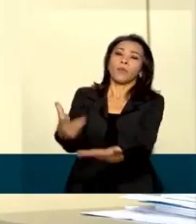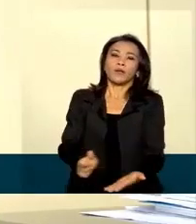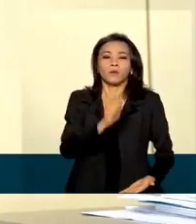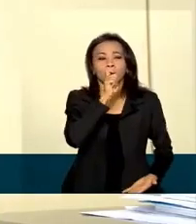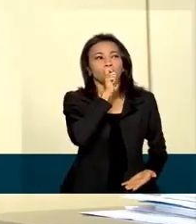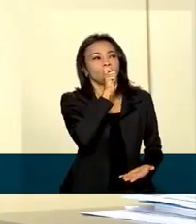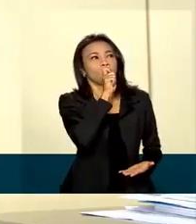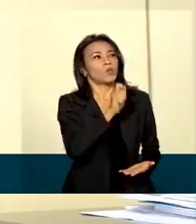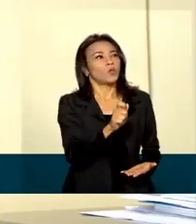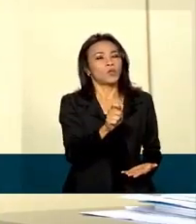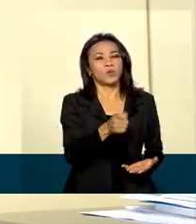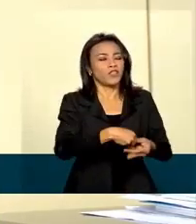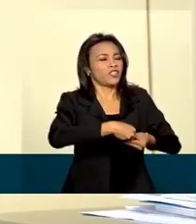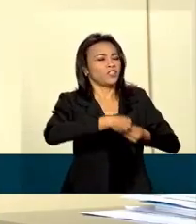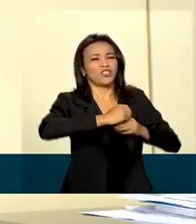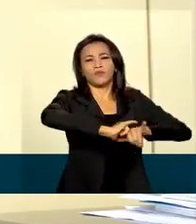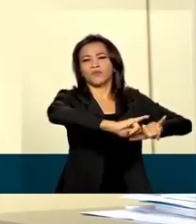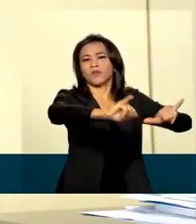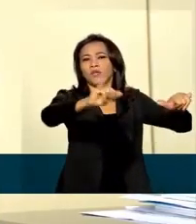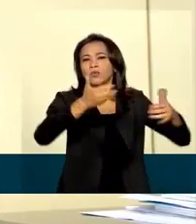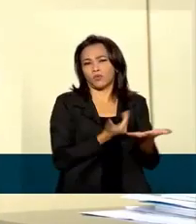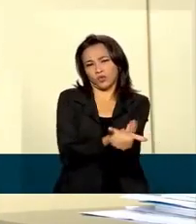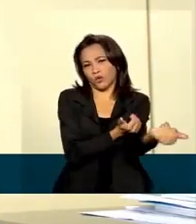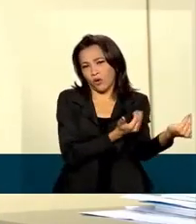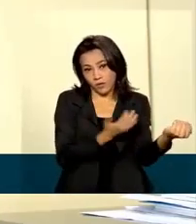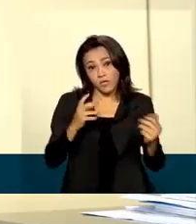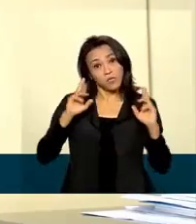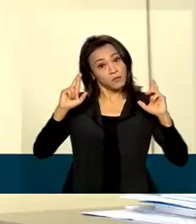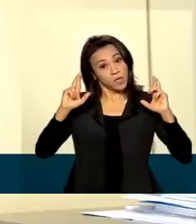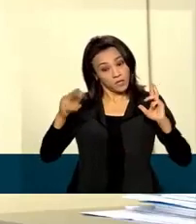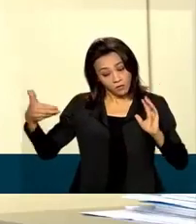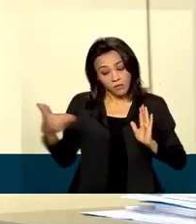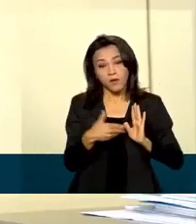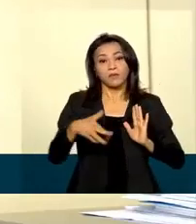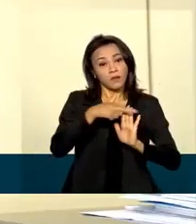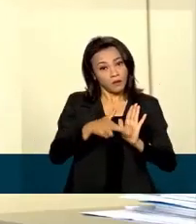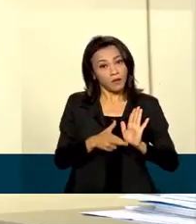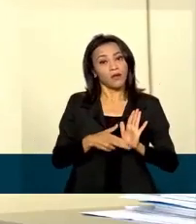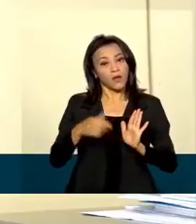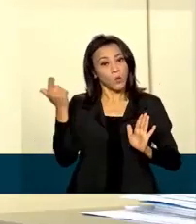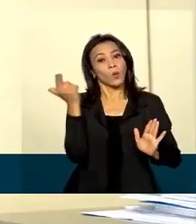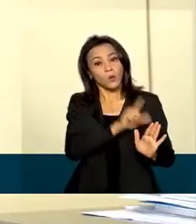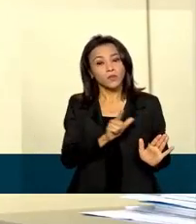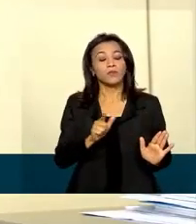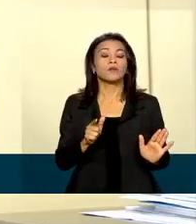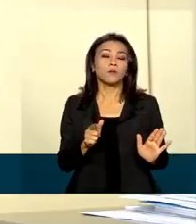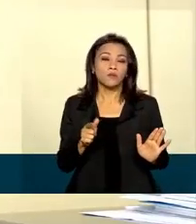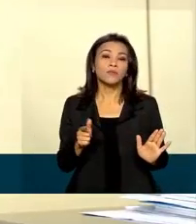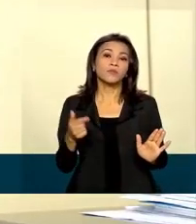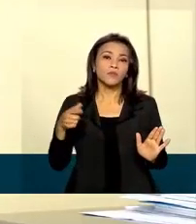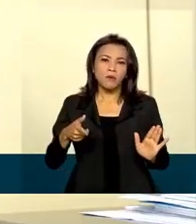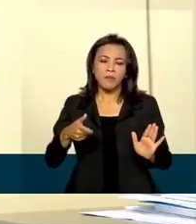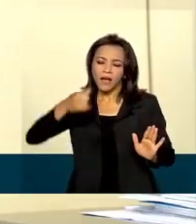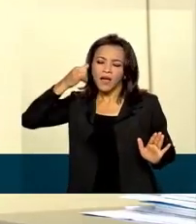principalmente disseminando entre jovens nós esperamos que com esta medida nós possamos contribuir para a